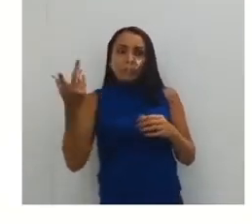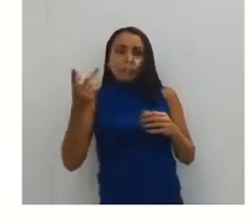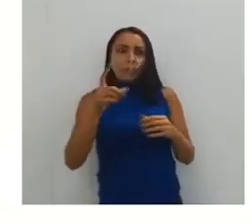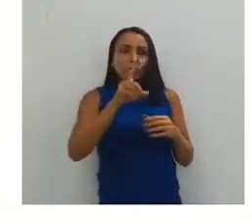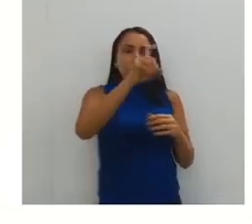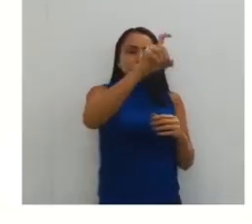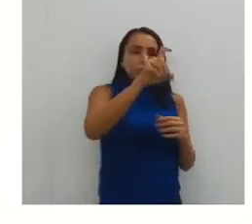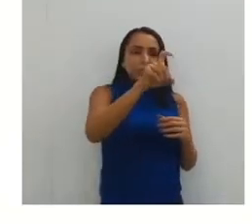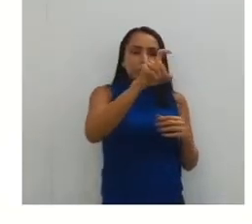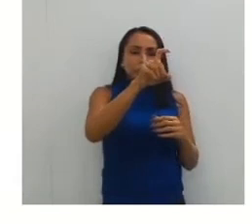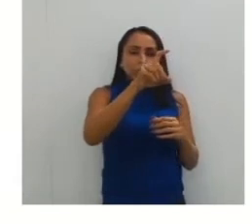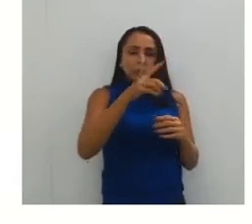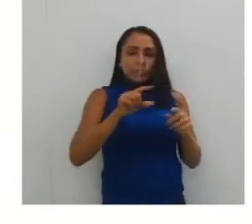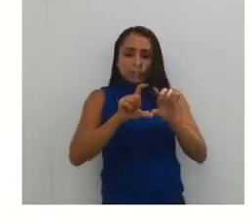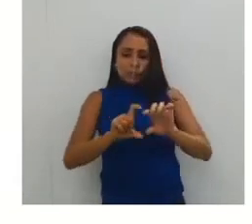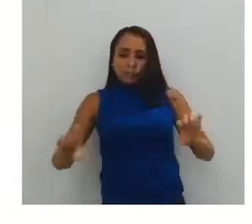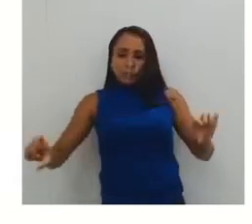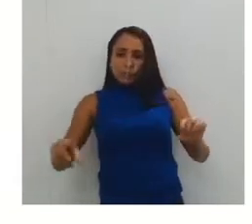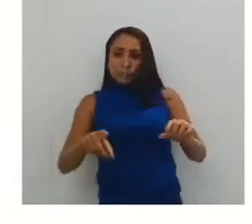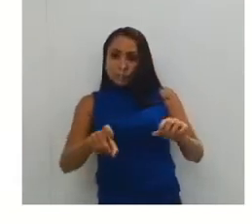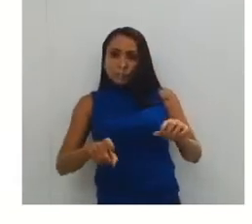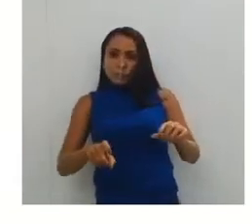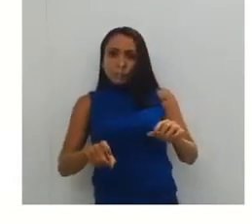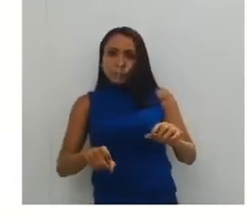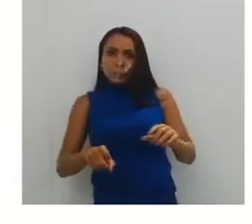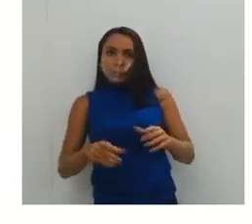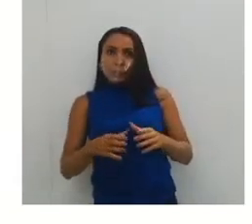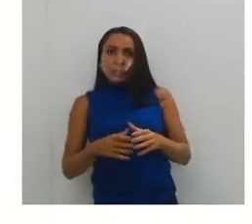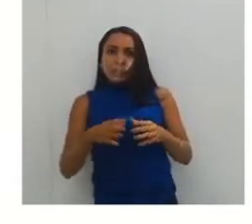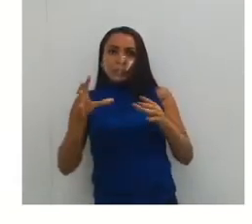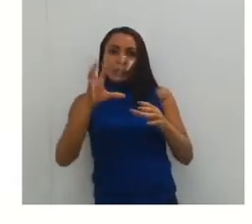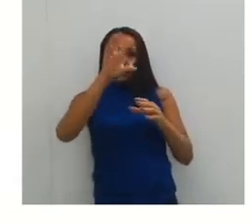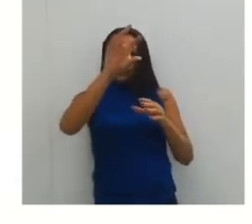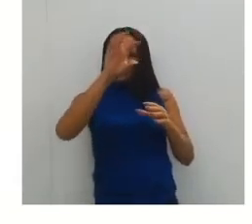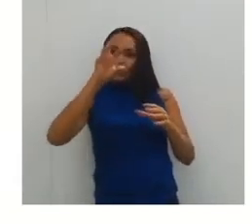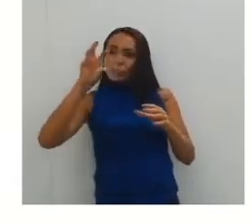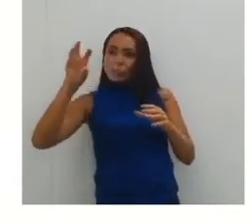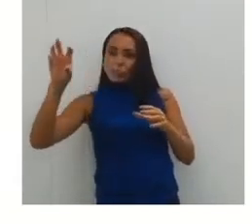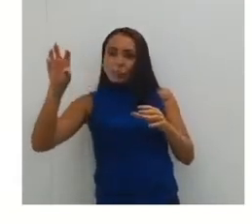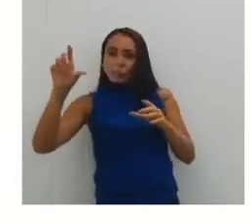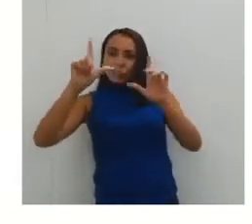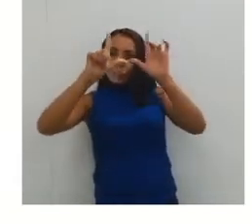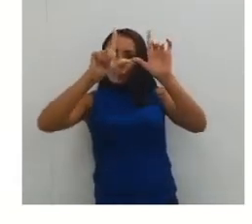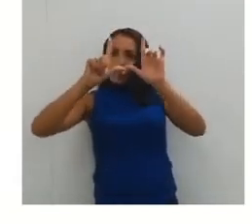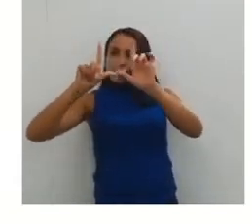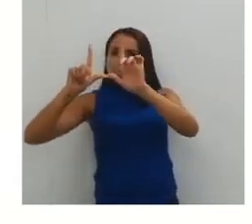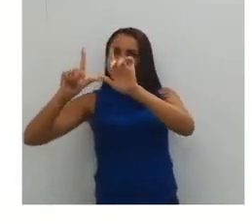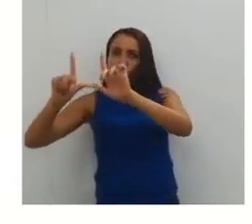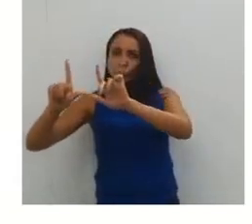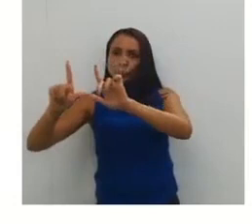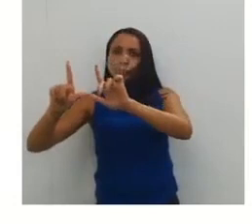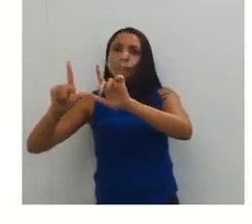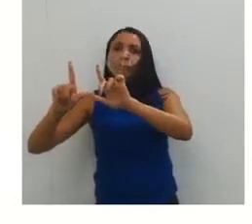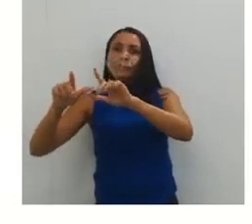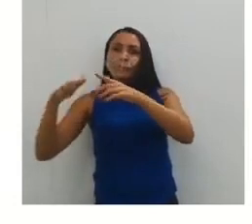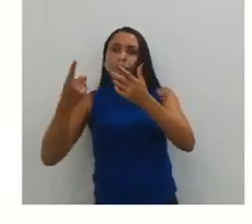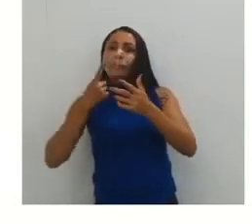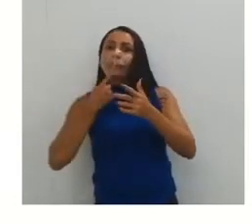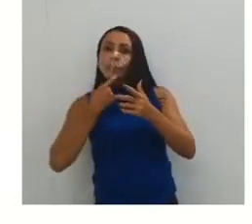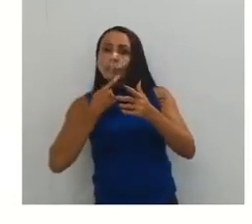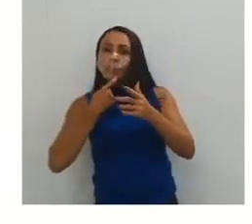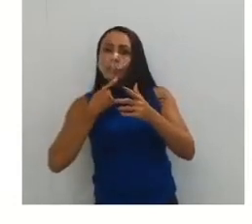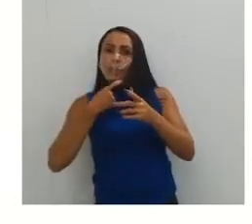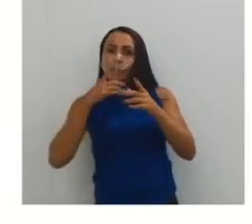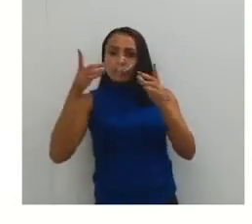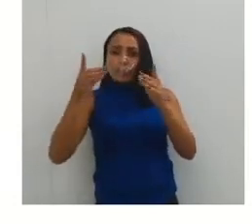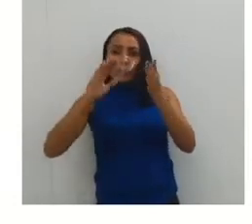x ao quadrado. Beleza. Ele vai retirar esse quadradinhozinho. Então fica o quadrado vermelho menos